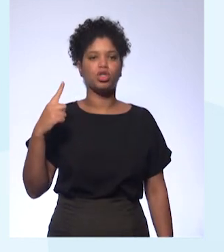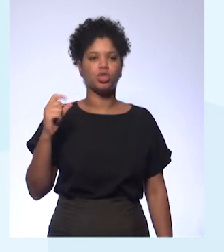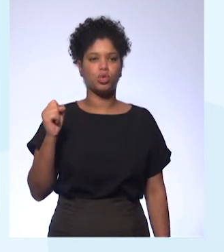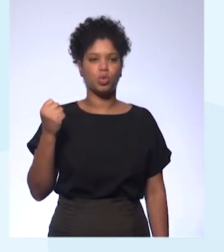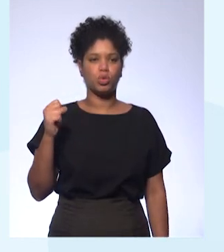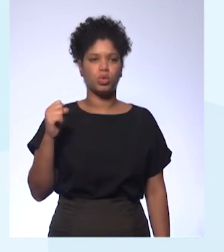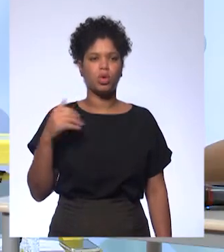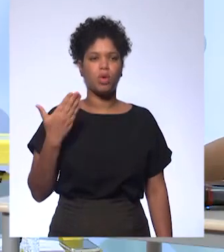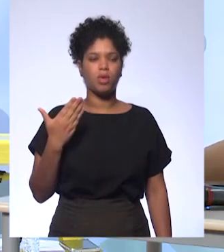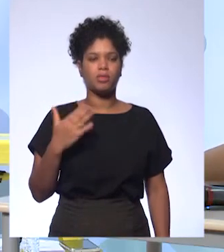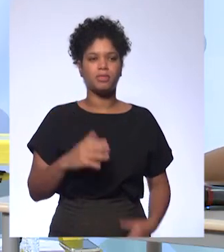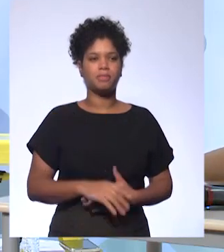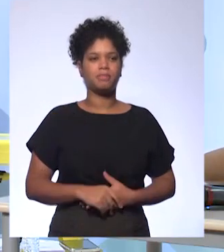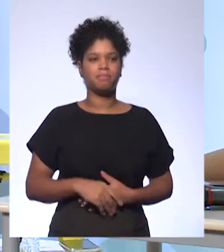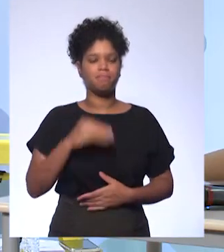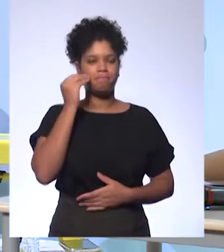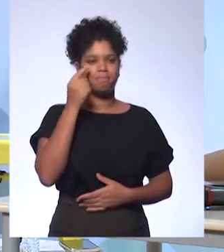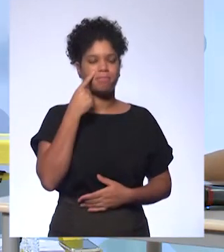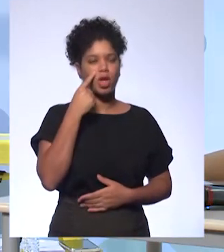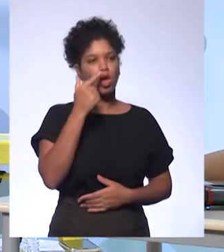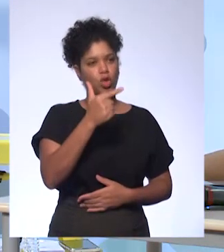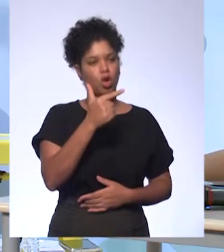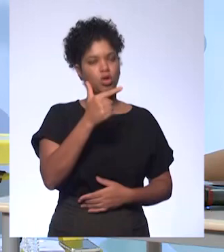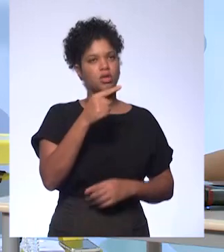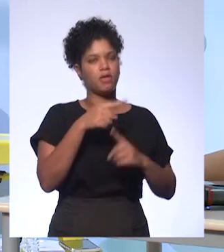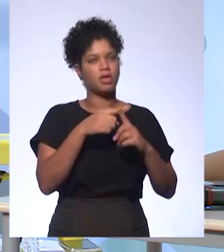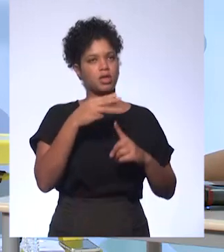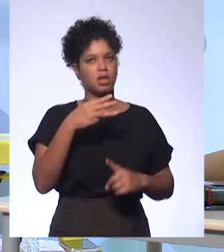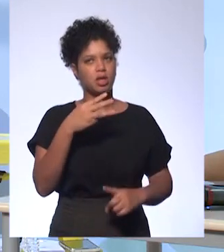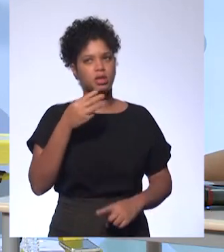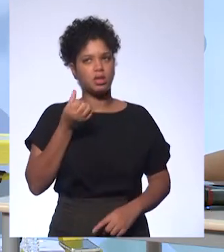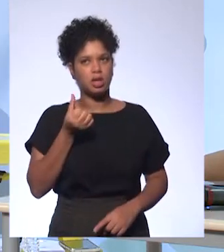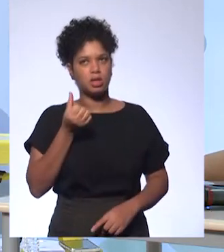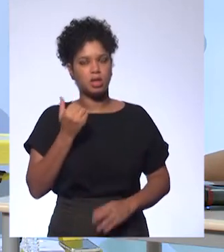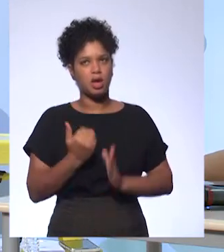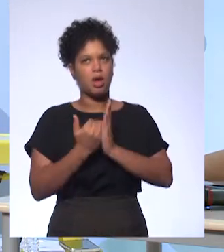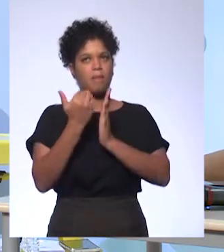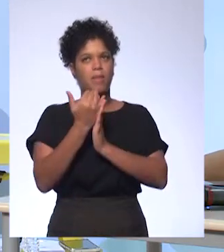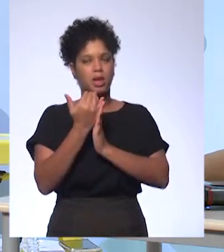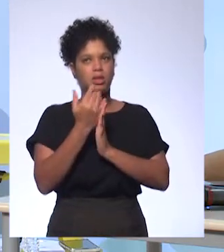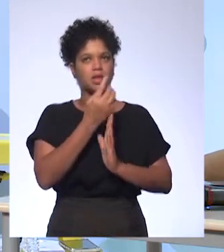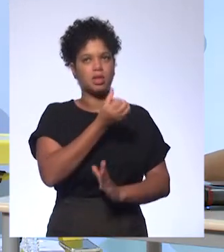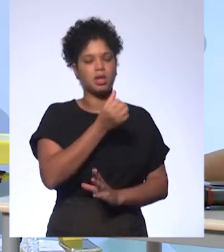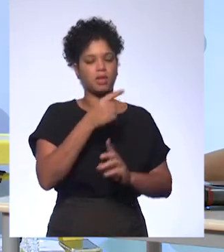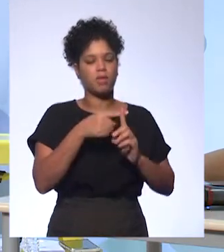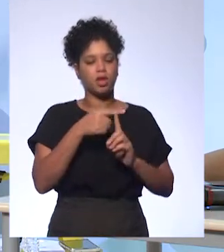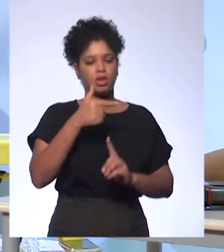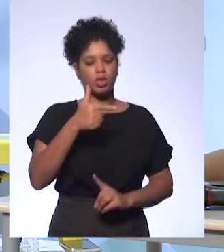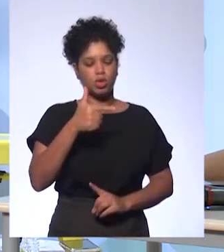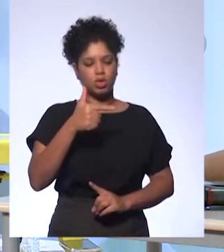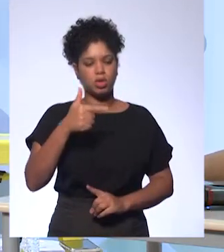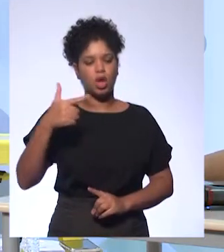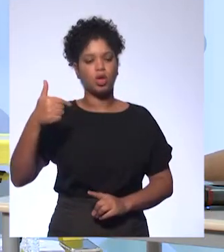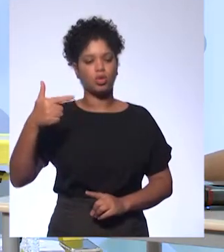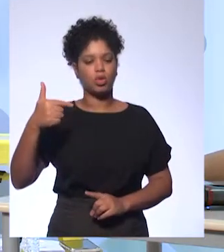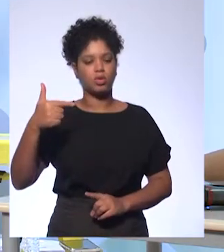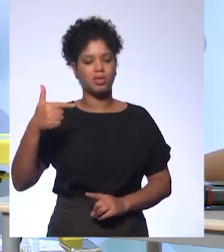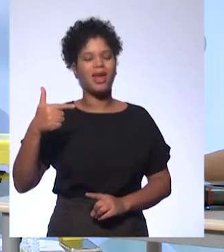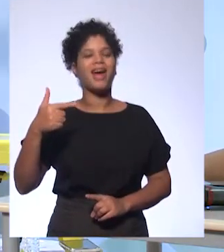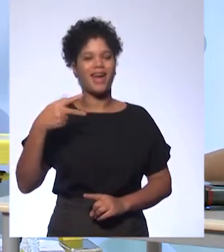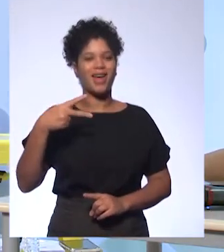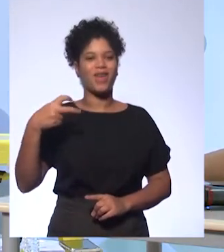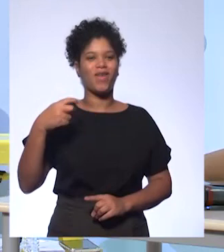aqui 2, 2 vezes 3, 6, mais 6 vezes 2, 12, igual a